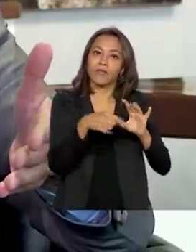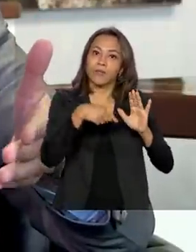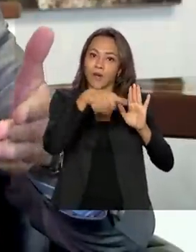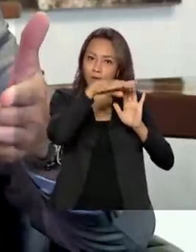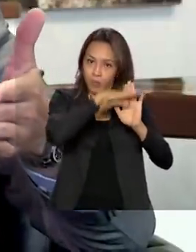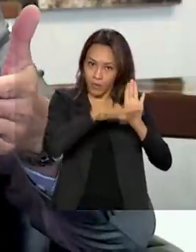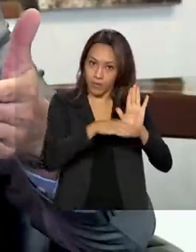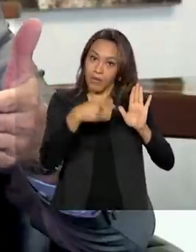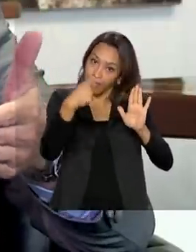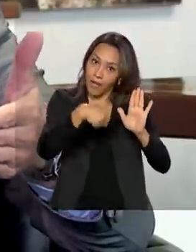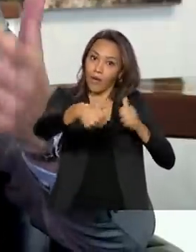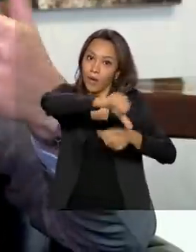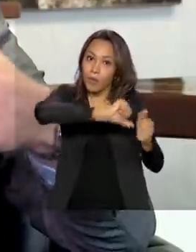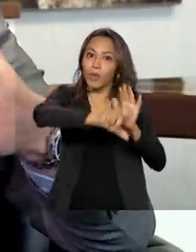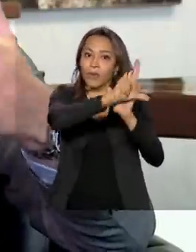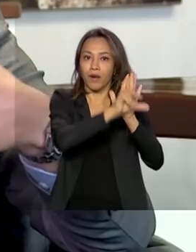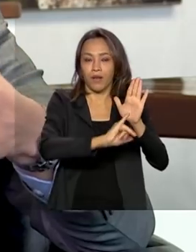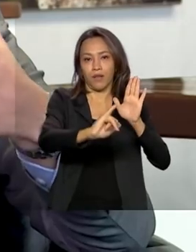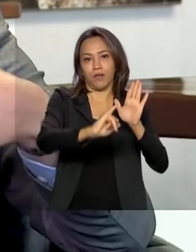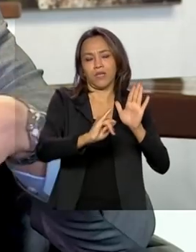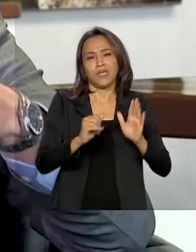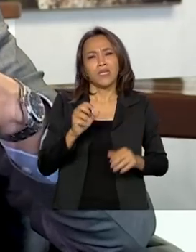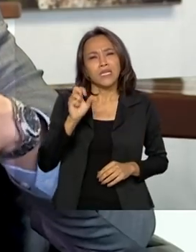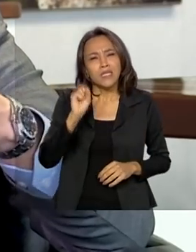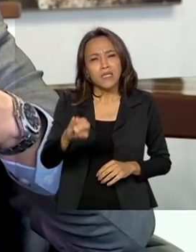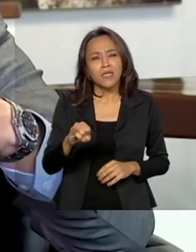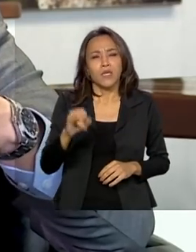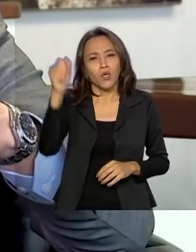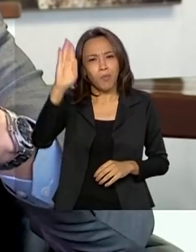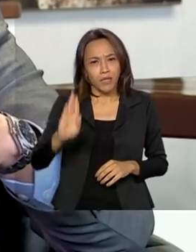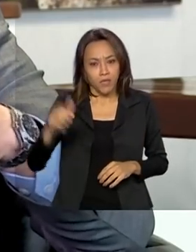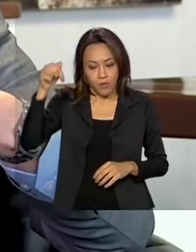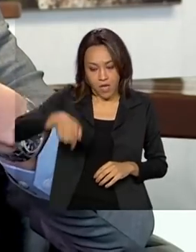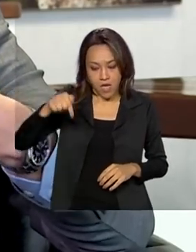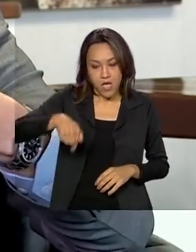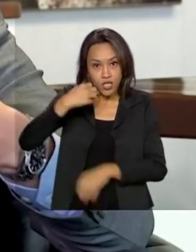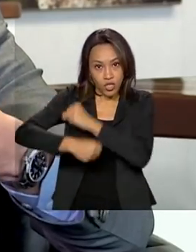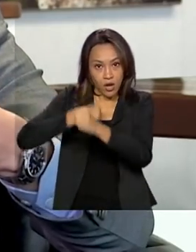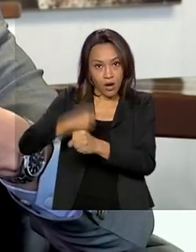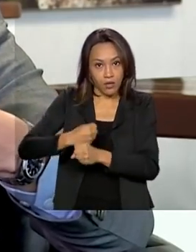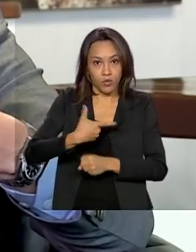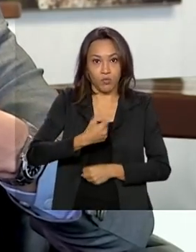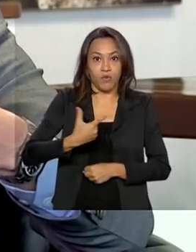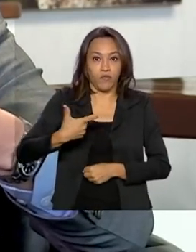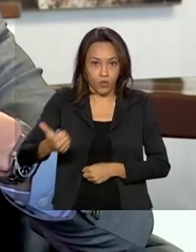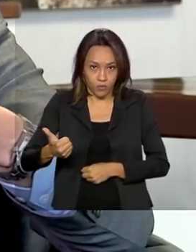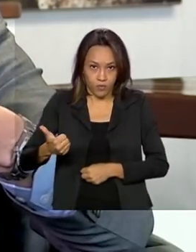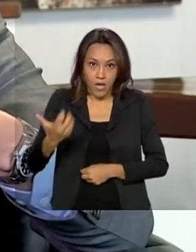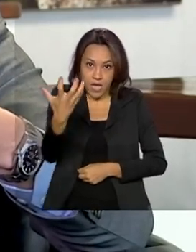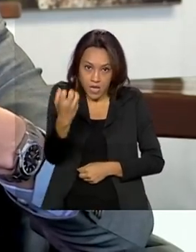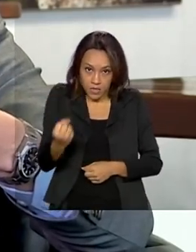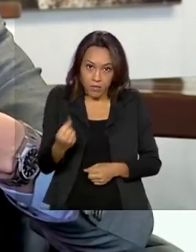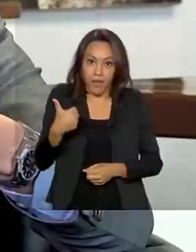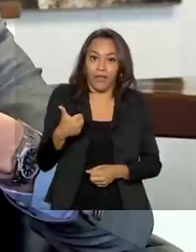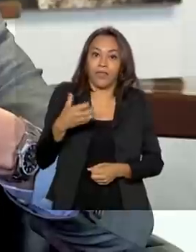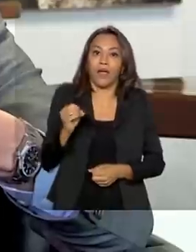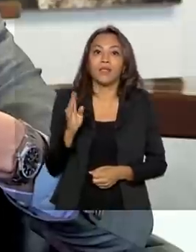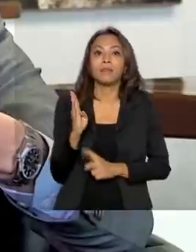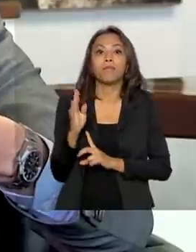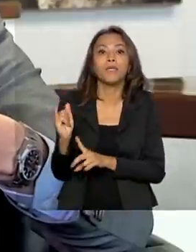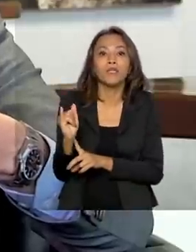lei. Se o Brasil receber, a partir deste ano, 2021, 10 bilhões de